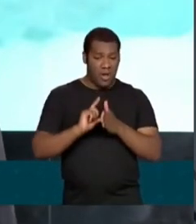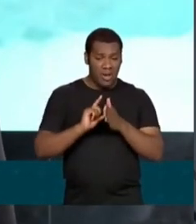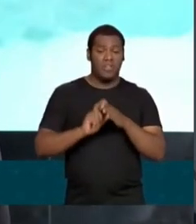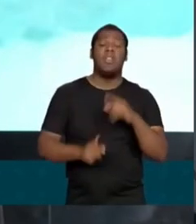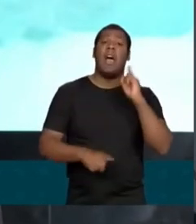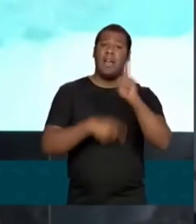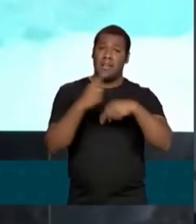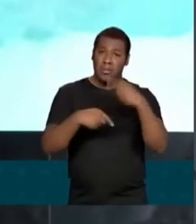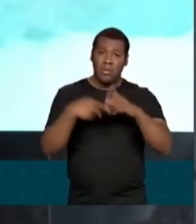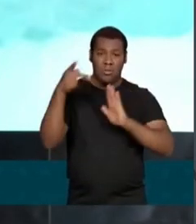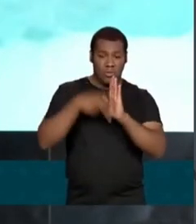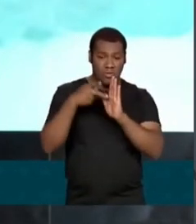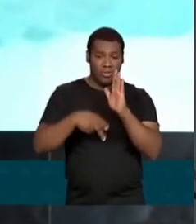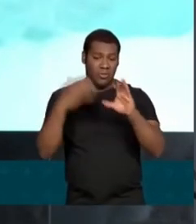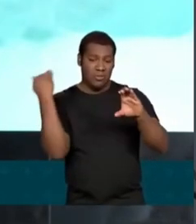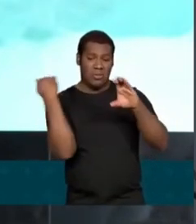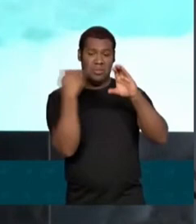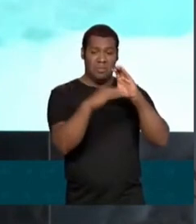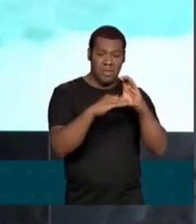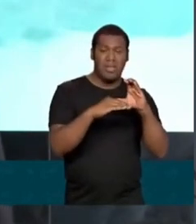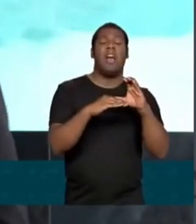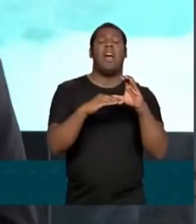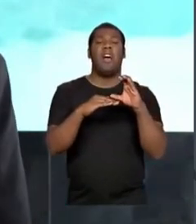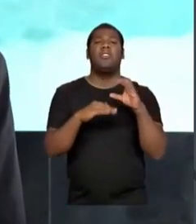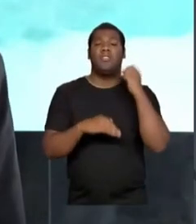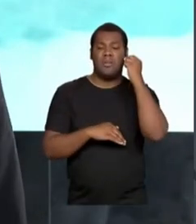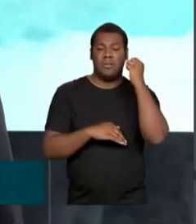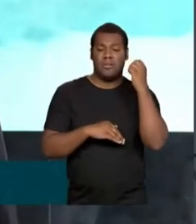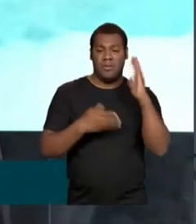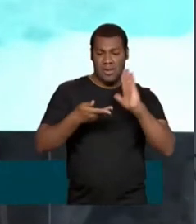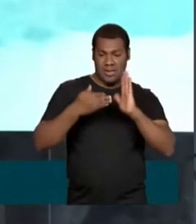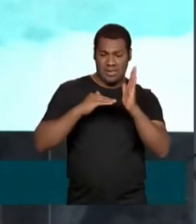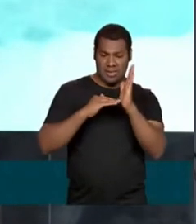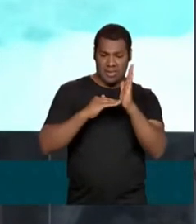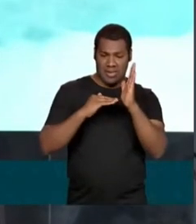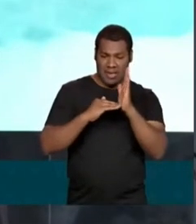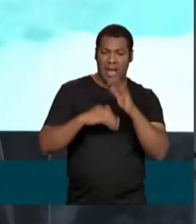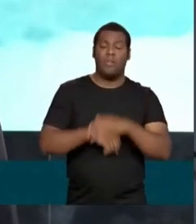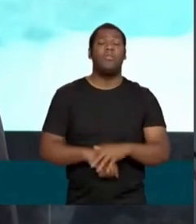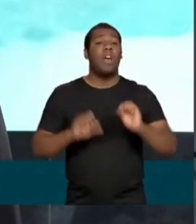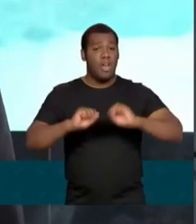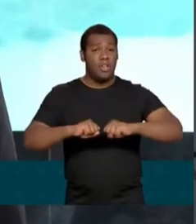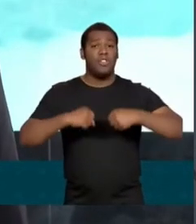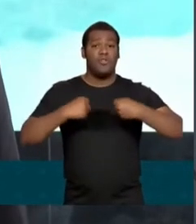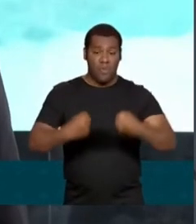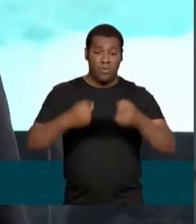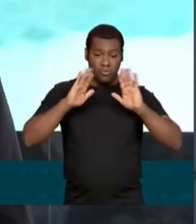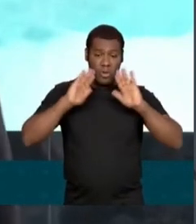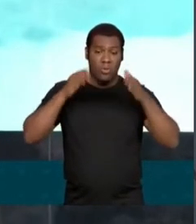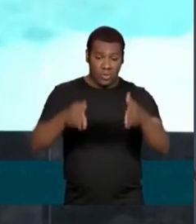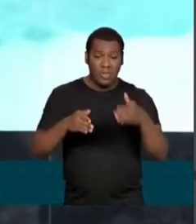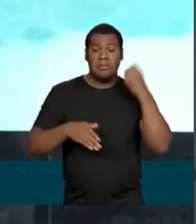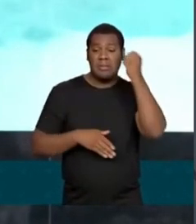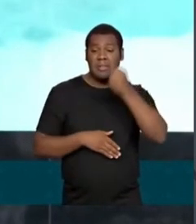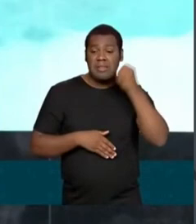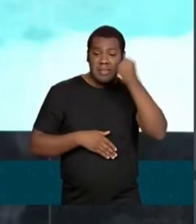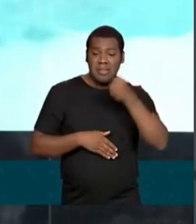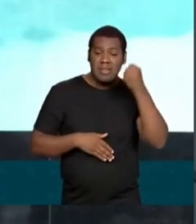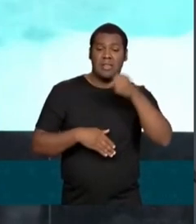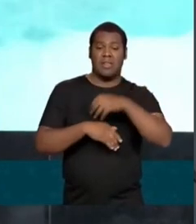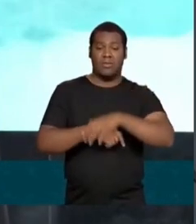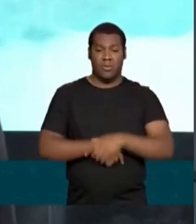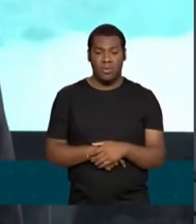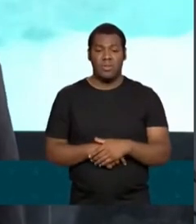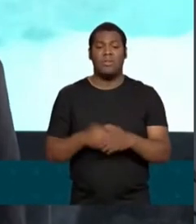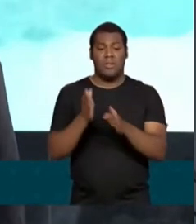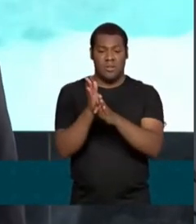muito positivo no senado conversei ontem com o presidente do senado um esforço concentrado do senadores e senadoras nessa semana inclusive de forma híbrida